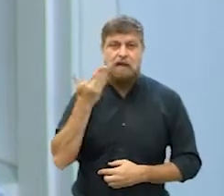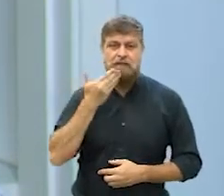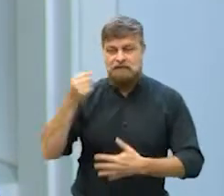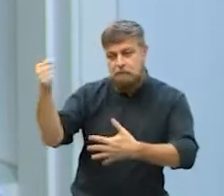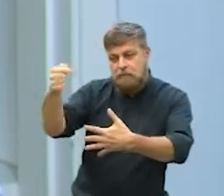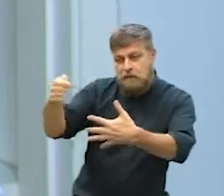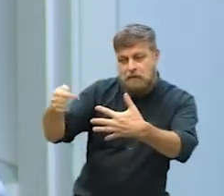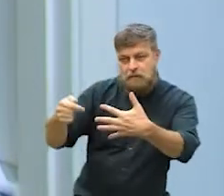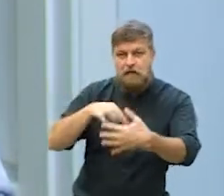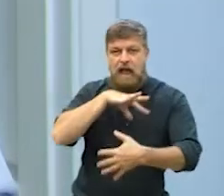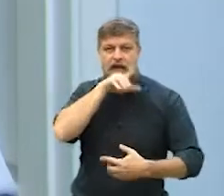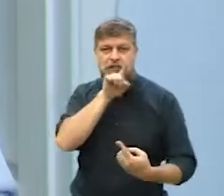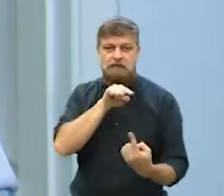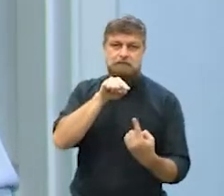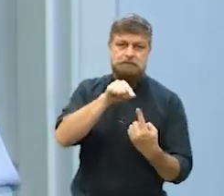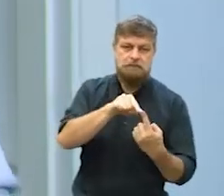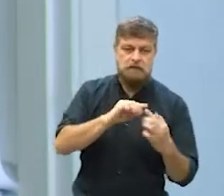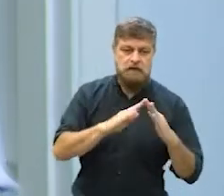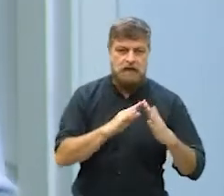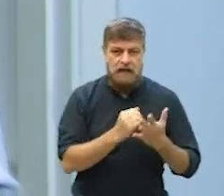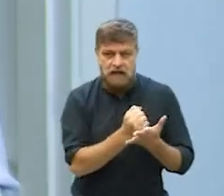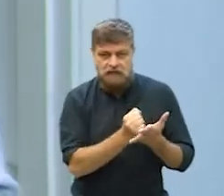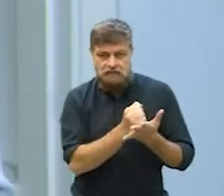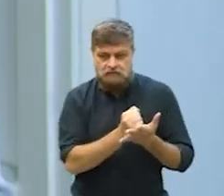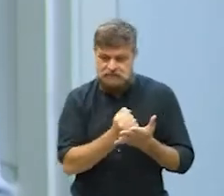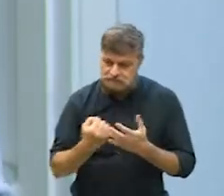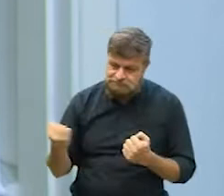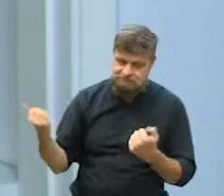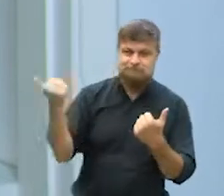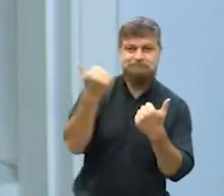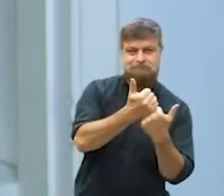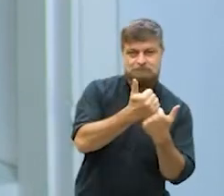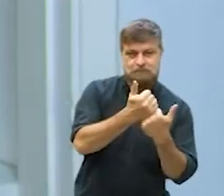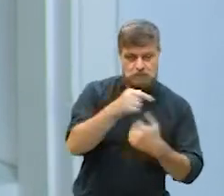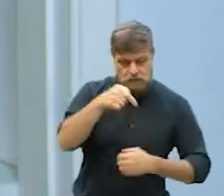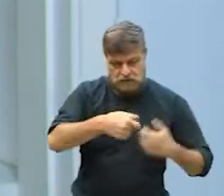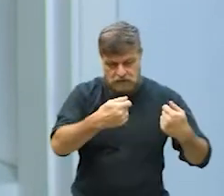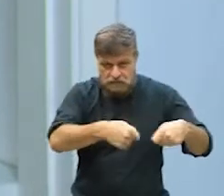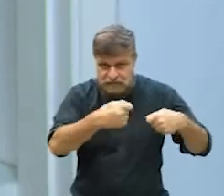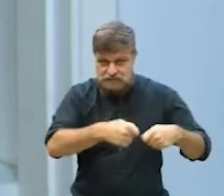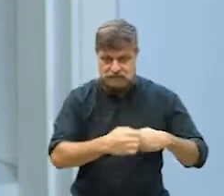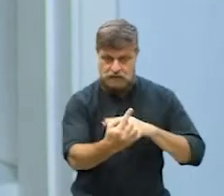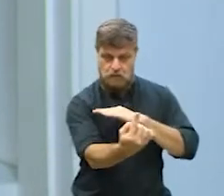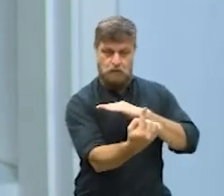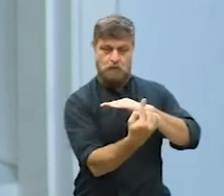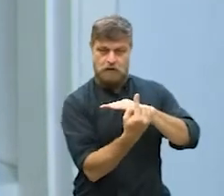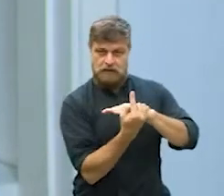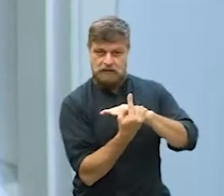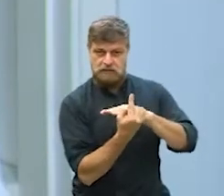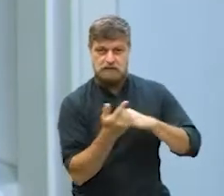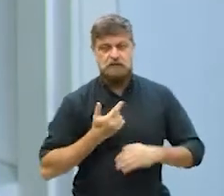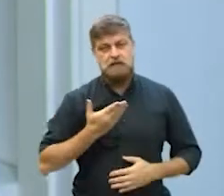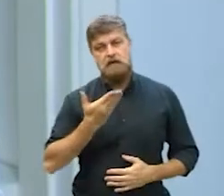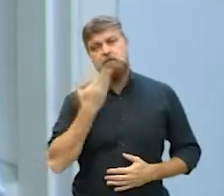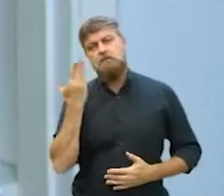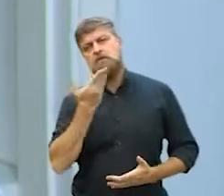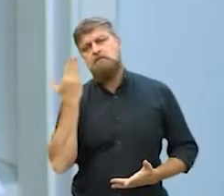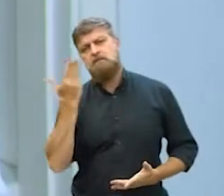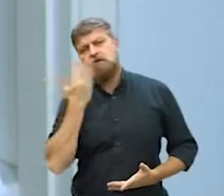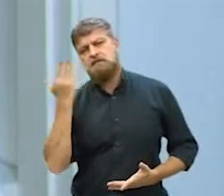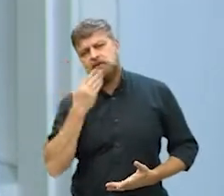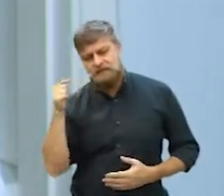ou algumas facilidades específicas para animais. Então, a farmácia veterinária veio para suprir essa necessidade dos clientes